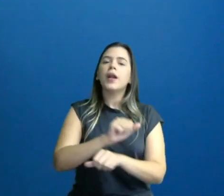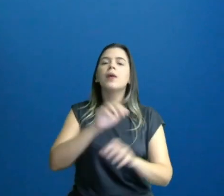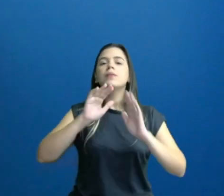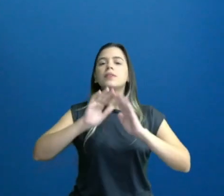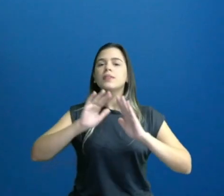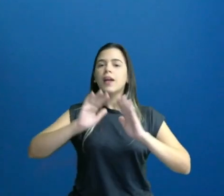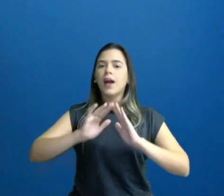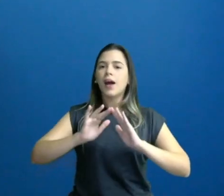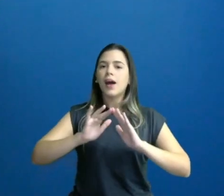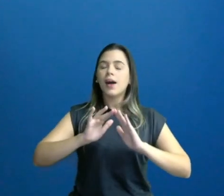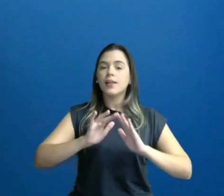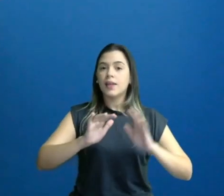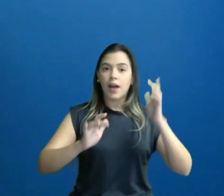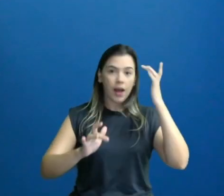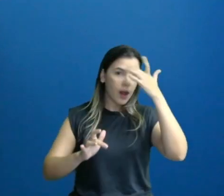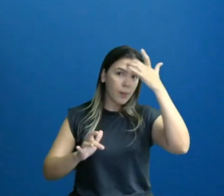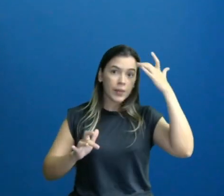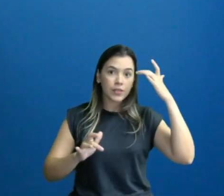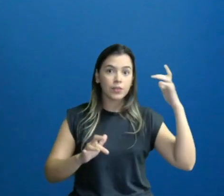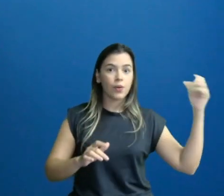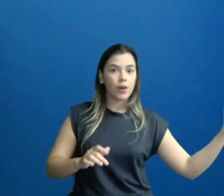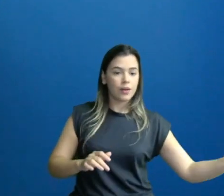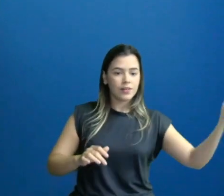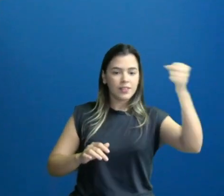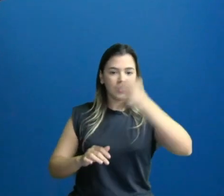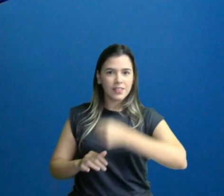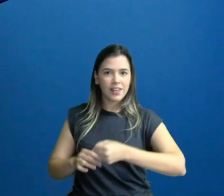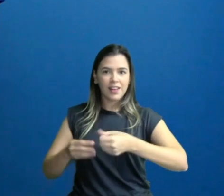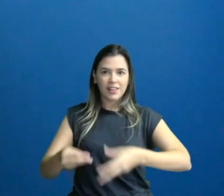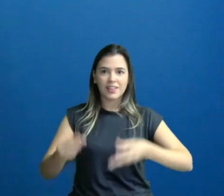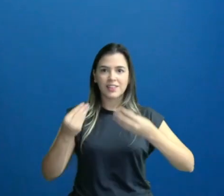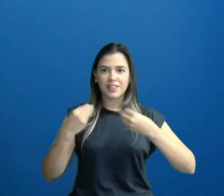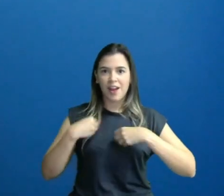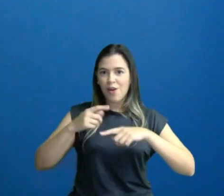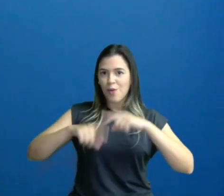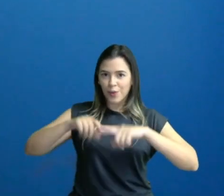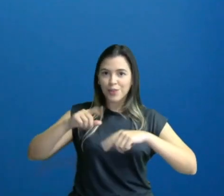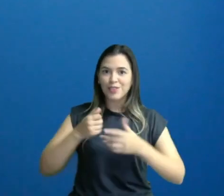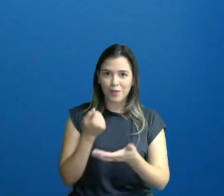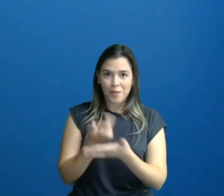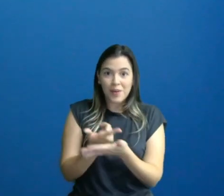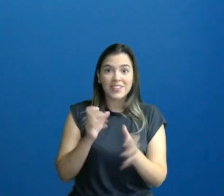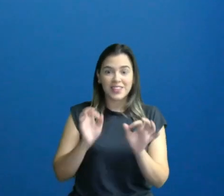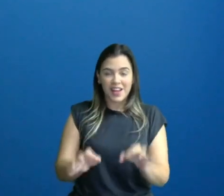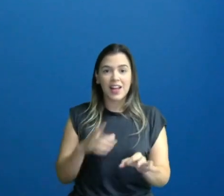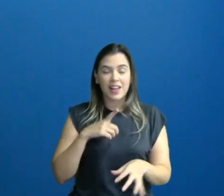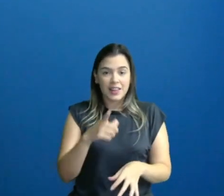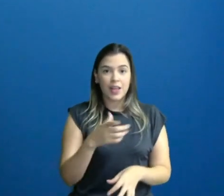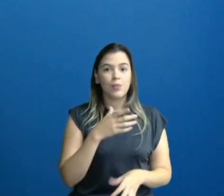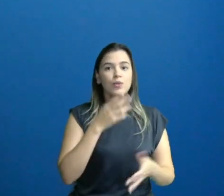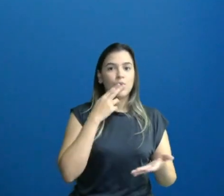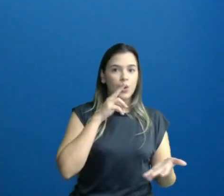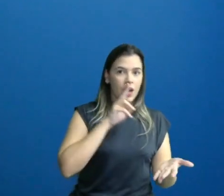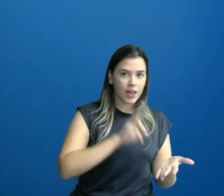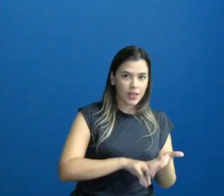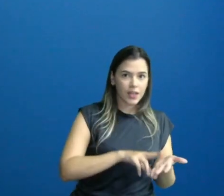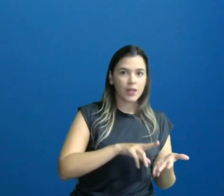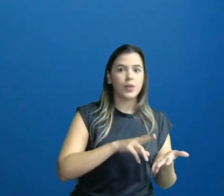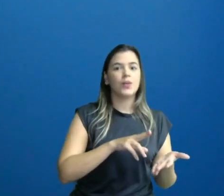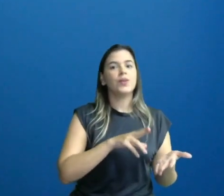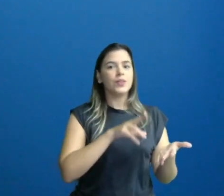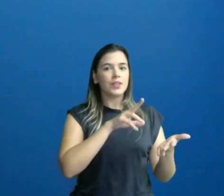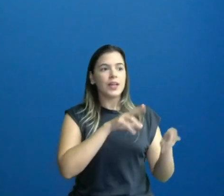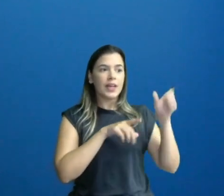o entregador vir pegar ele entregar Nossa mercadoria não é isso então temos o carteiro e o empregador o